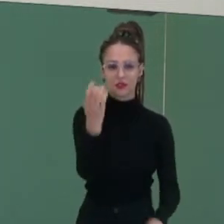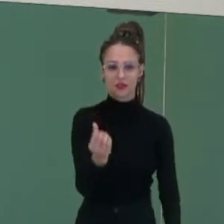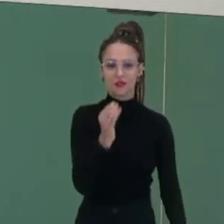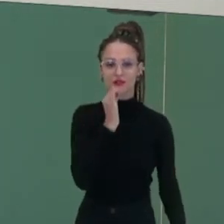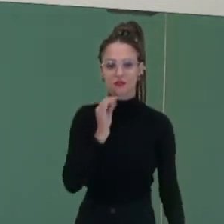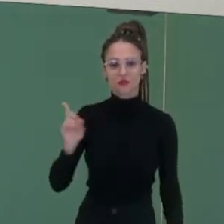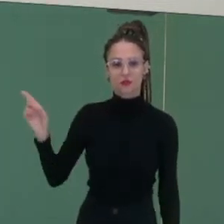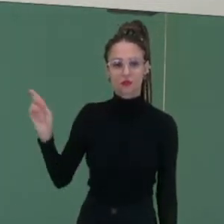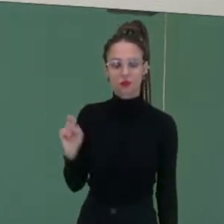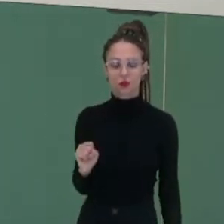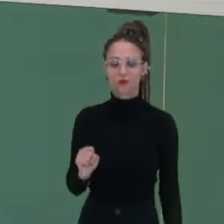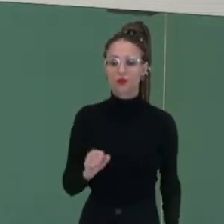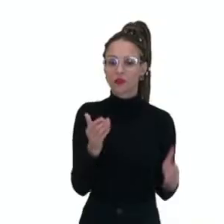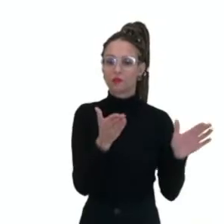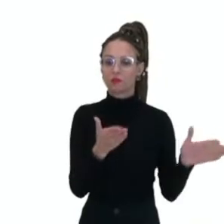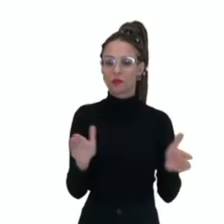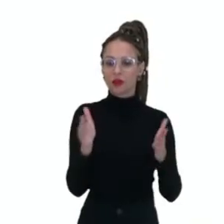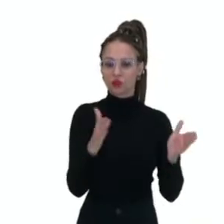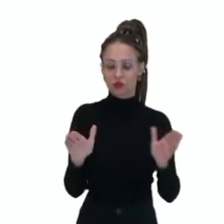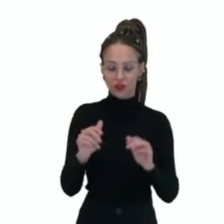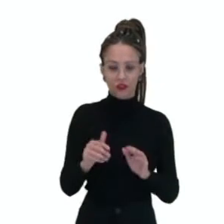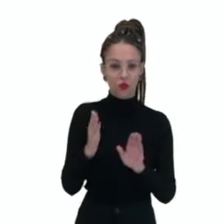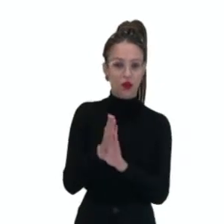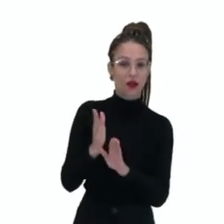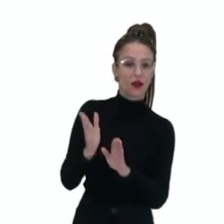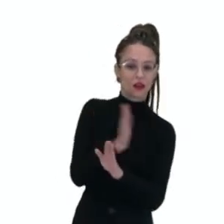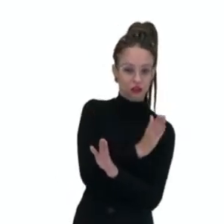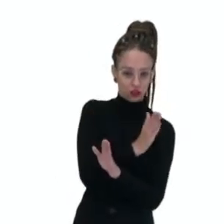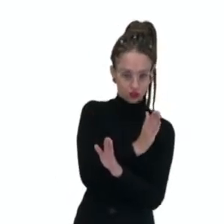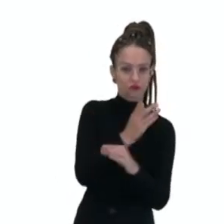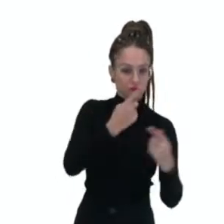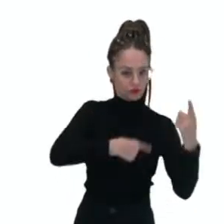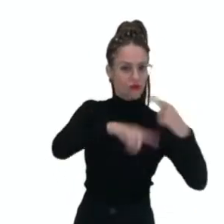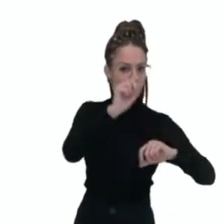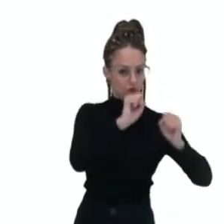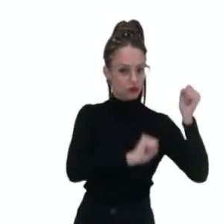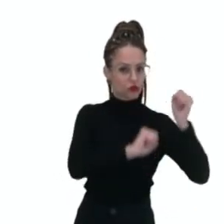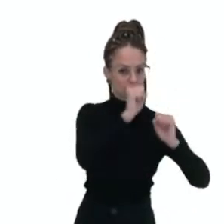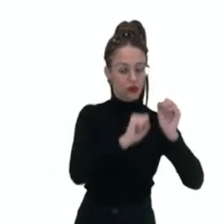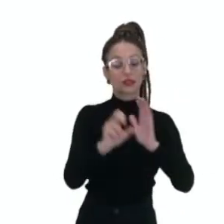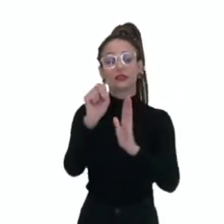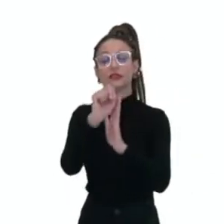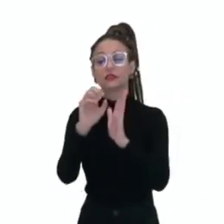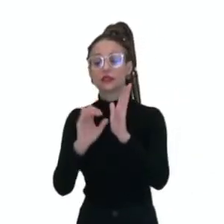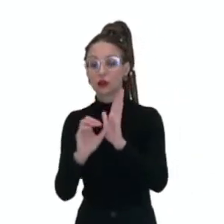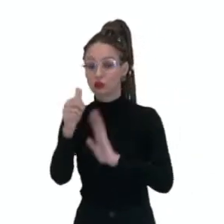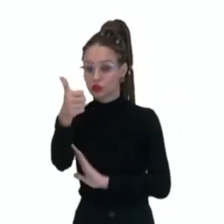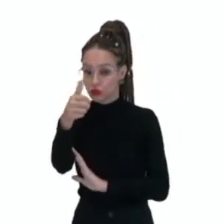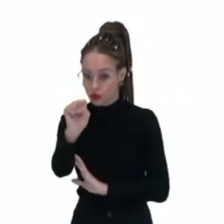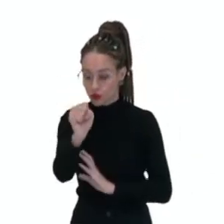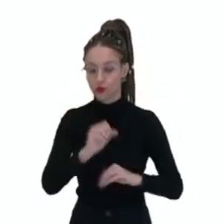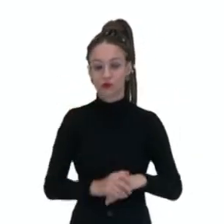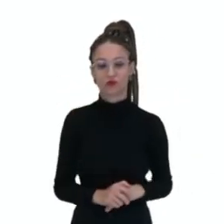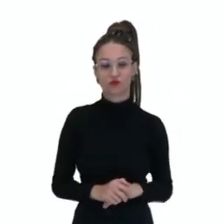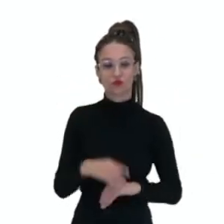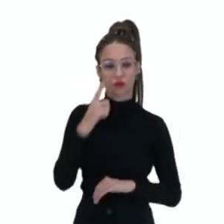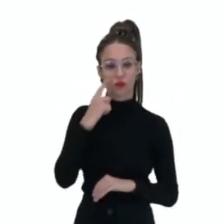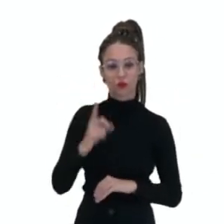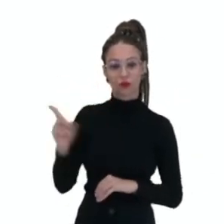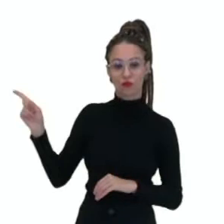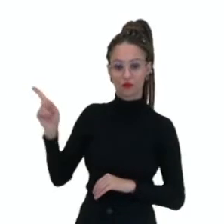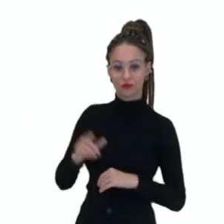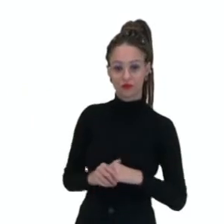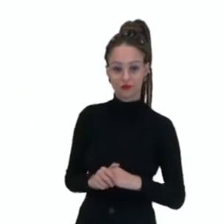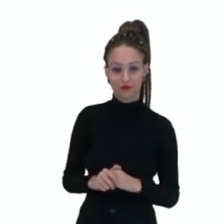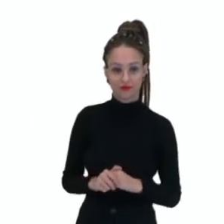exemplo, né, de uma manufatura anterior à Revolução Industrial que ocorreu no século XVIII. Olha lá, ó. Então tá vendo